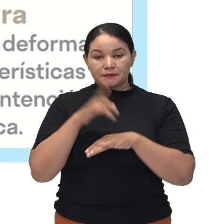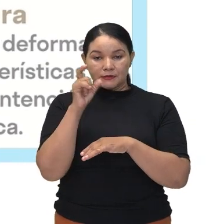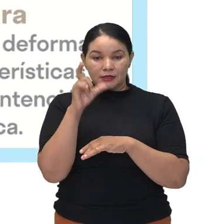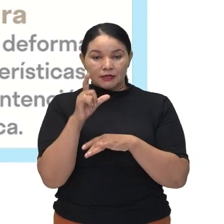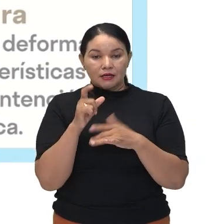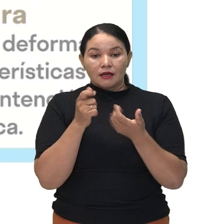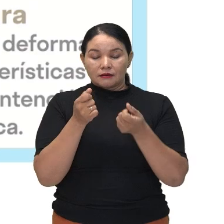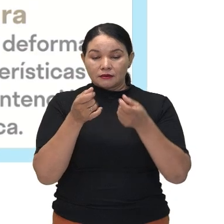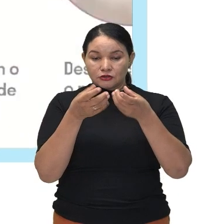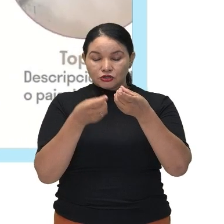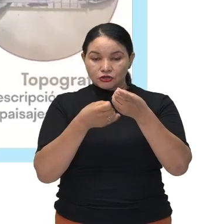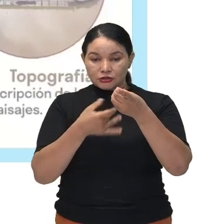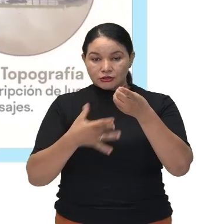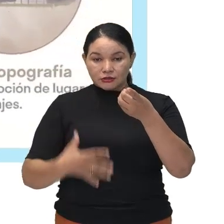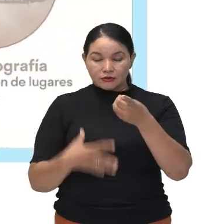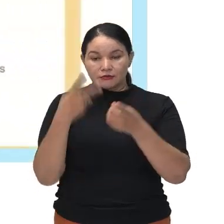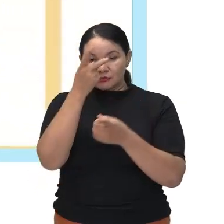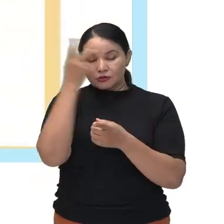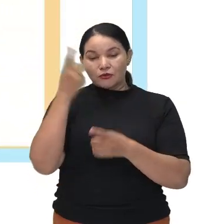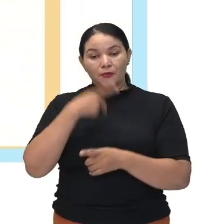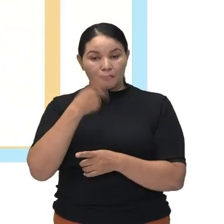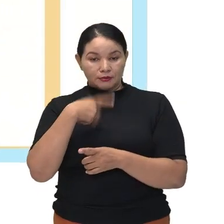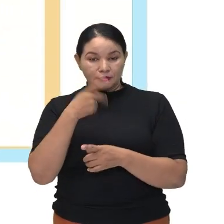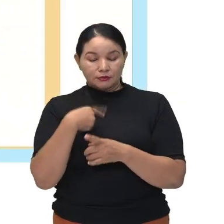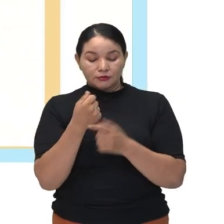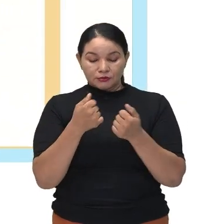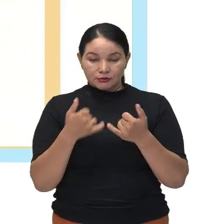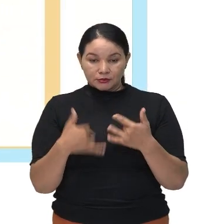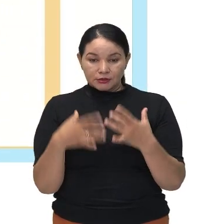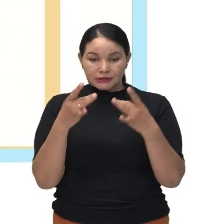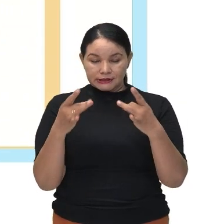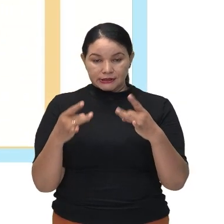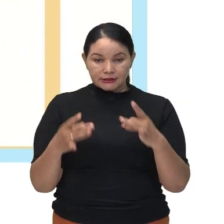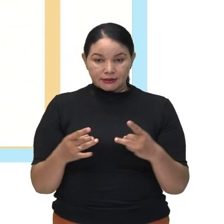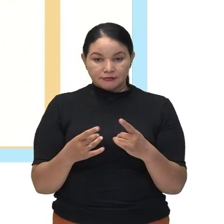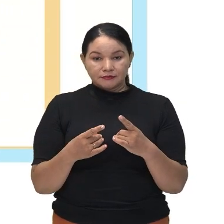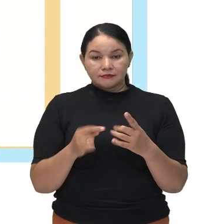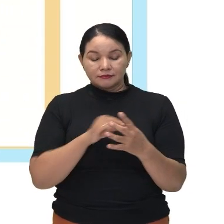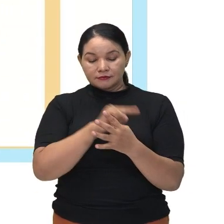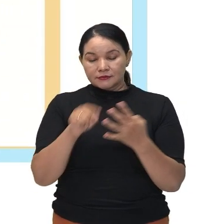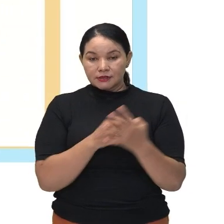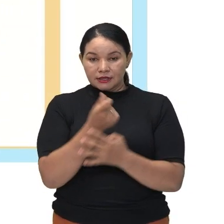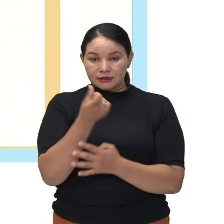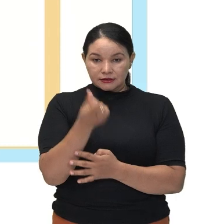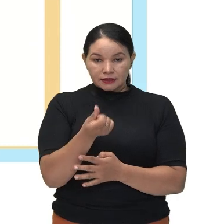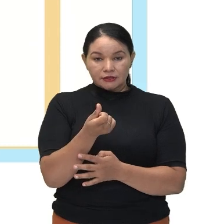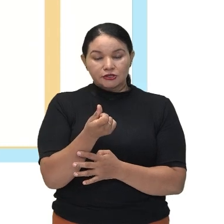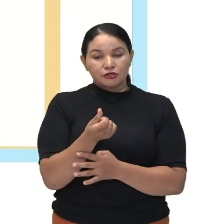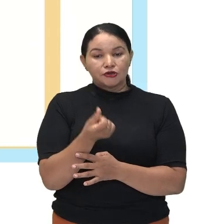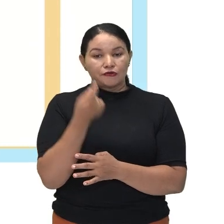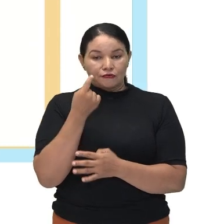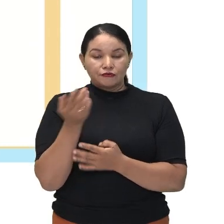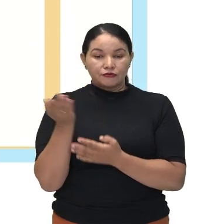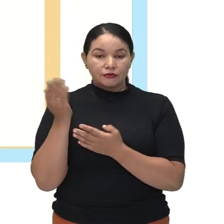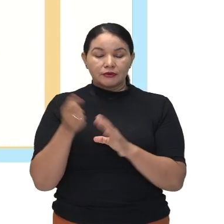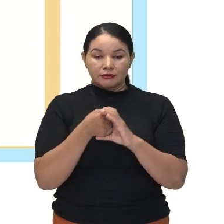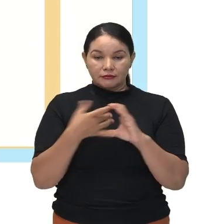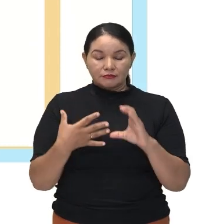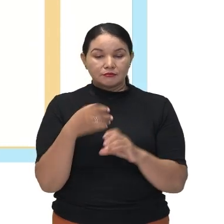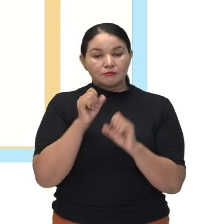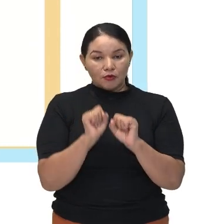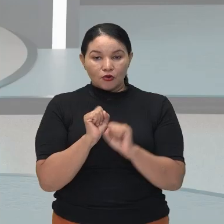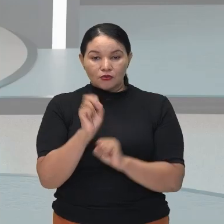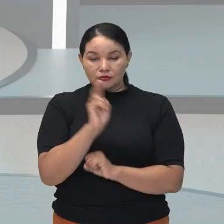sobre si mesma, né? Então, são essas 6 características aí que a gente pode